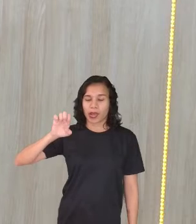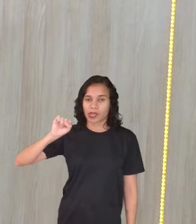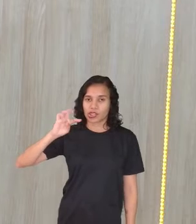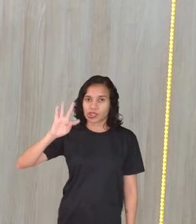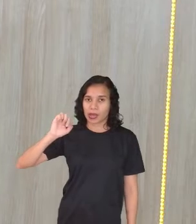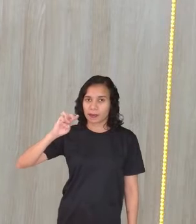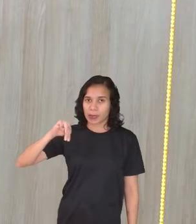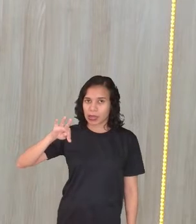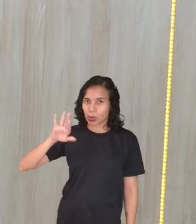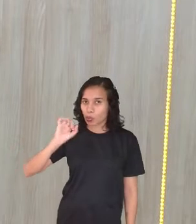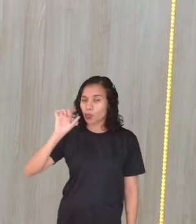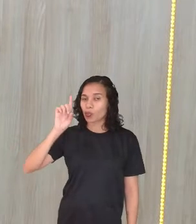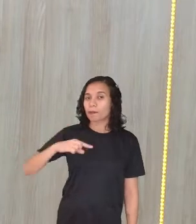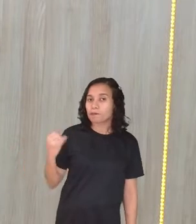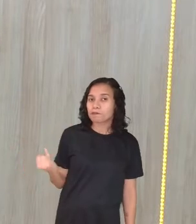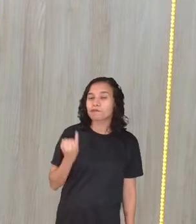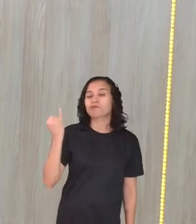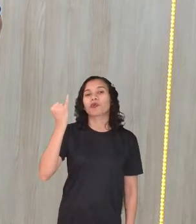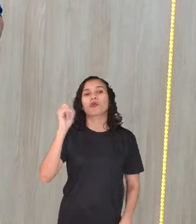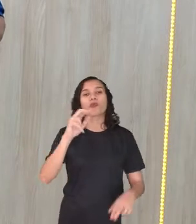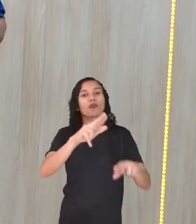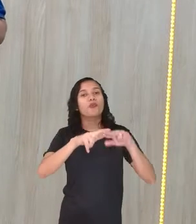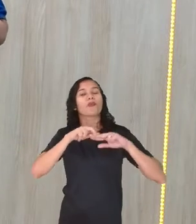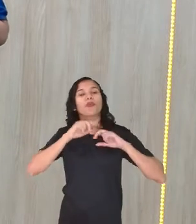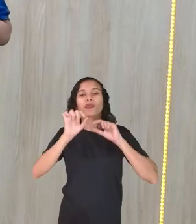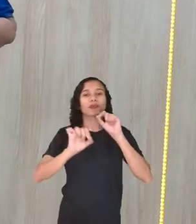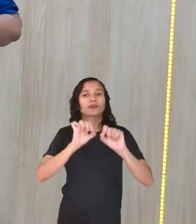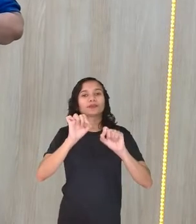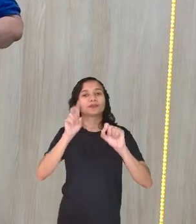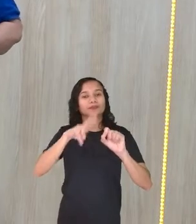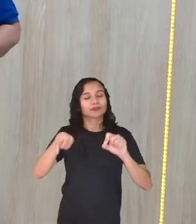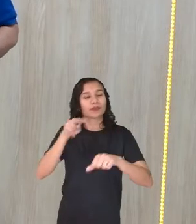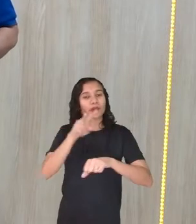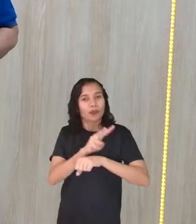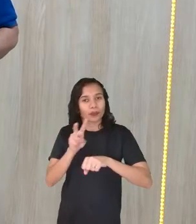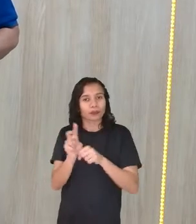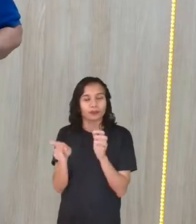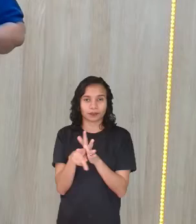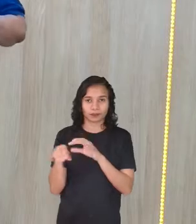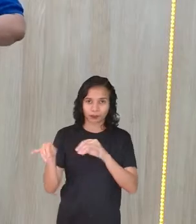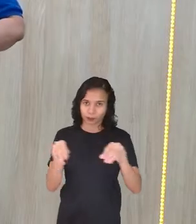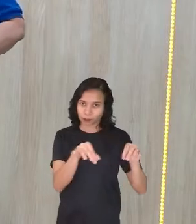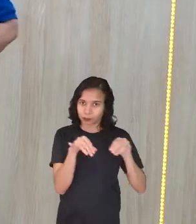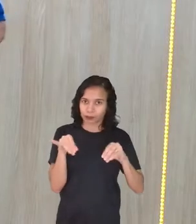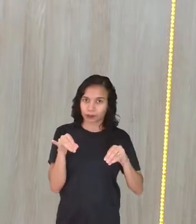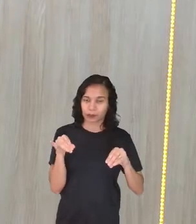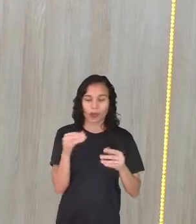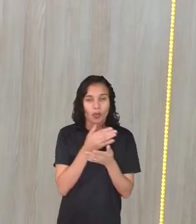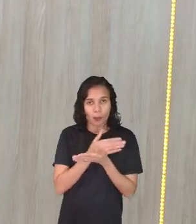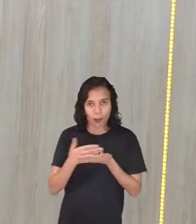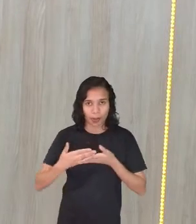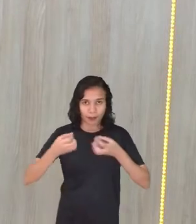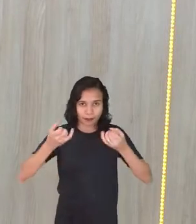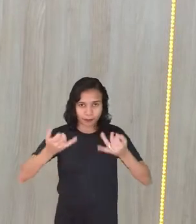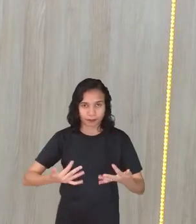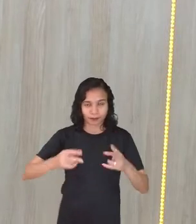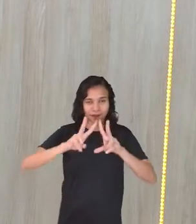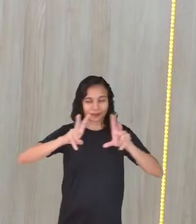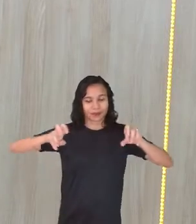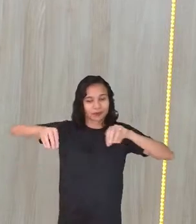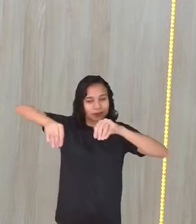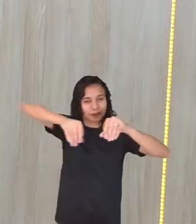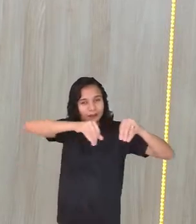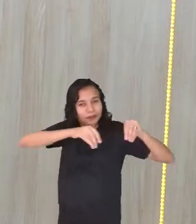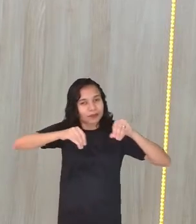importante a questão do reflorestamento por conta também do cuidado com o solo. Eu vou começar a falar a respeito do solo. Então,